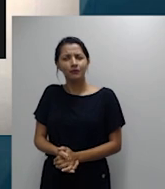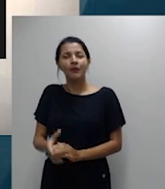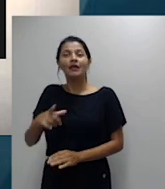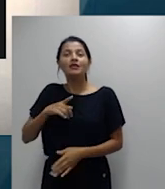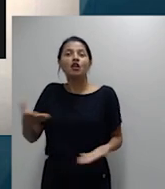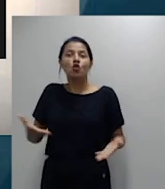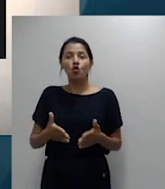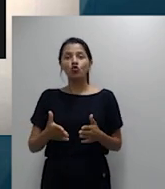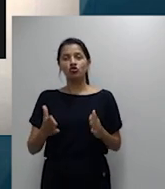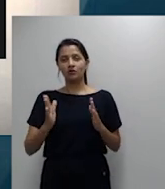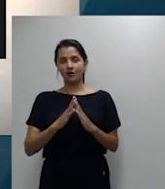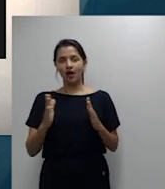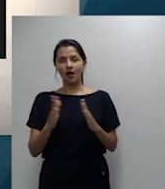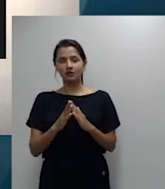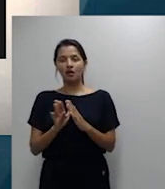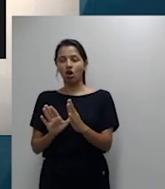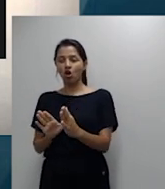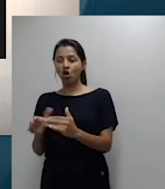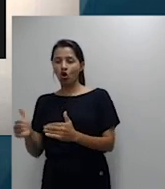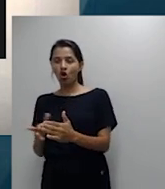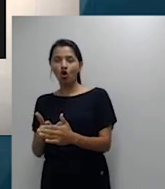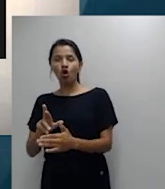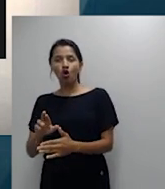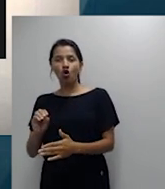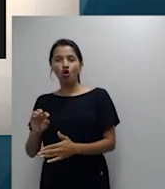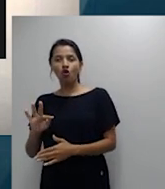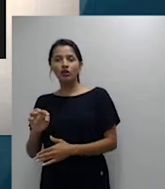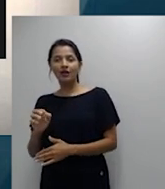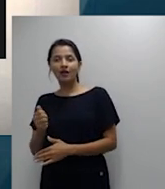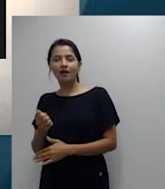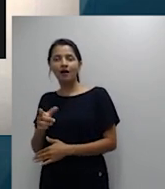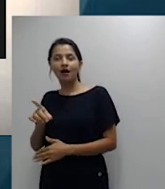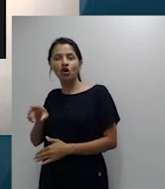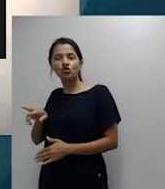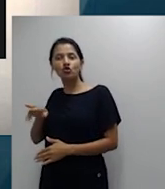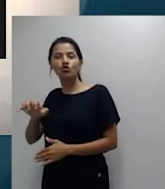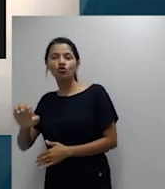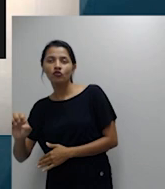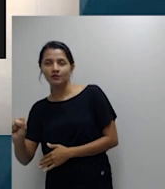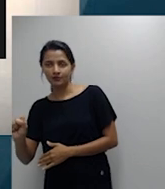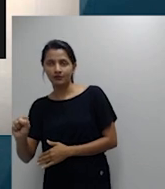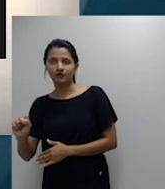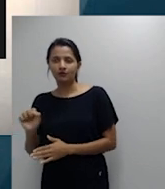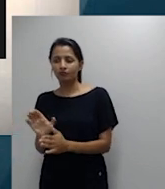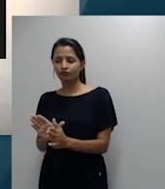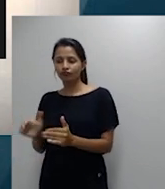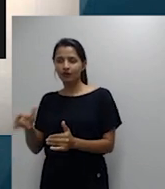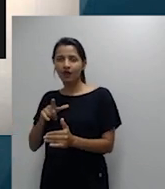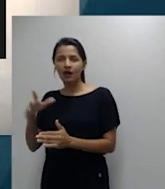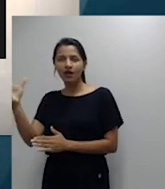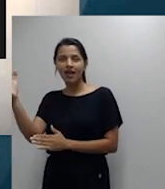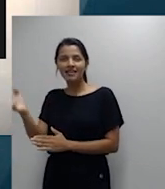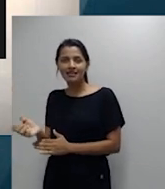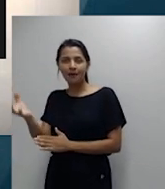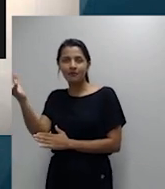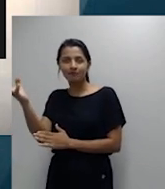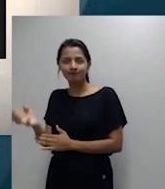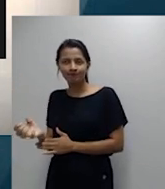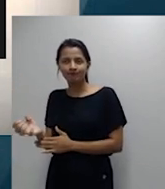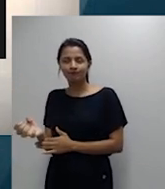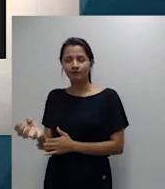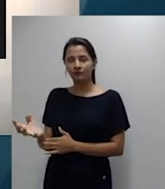casa roteado Ou seja é dificilmente nós vamos ter somente aquele aparelho recebe sinal nós temos vários